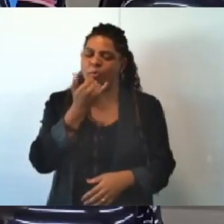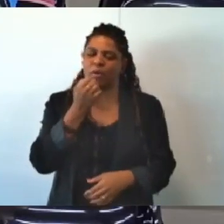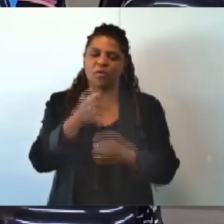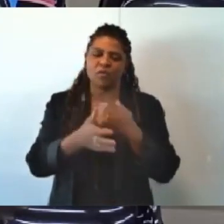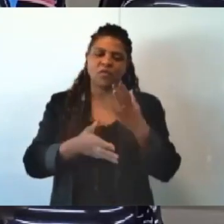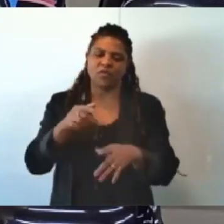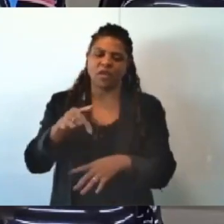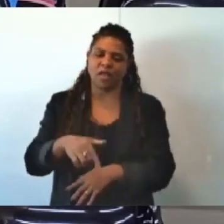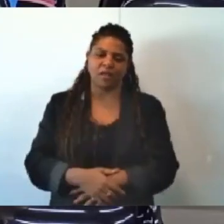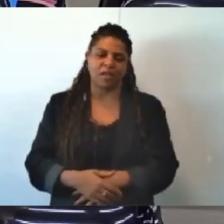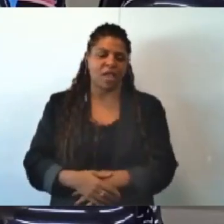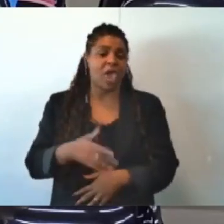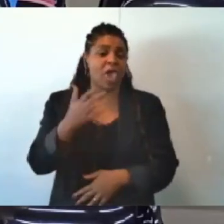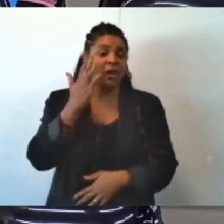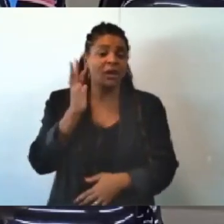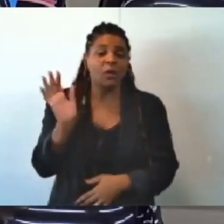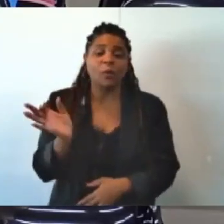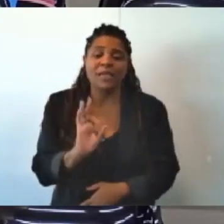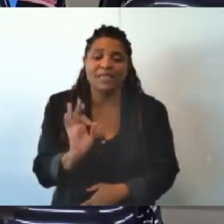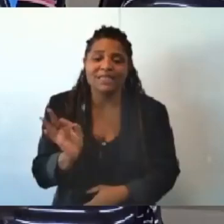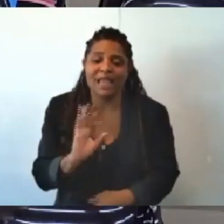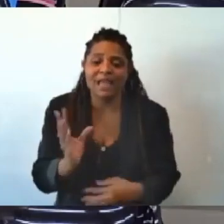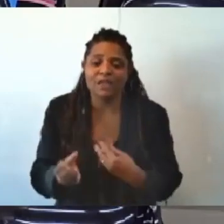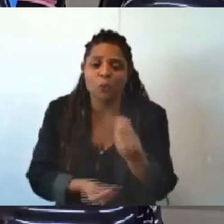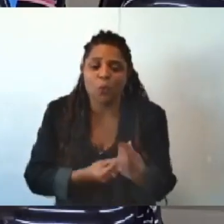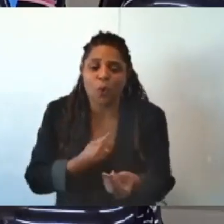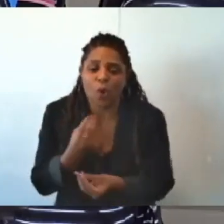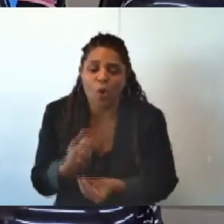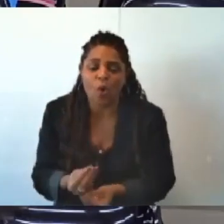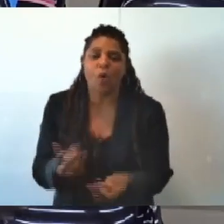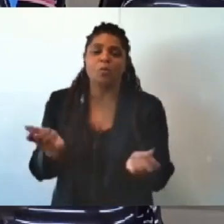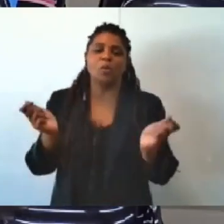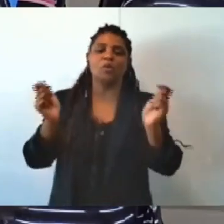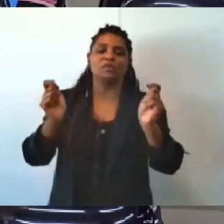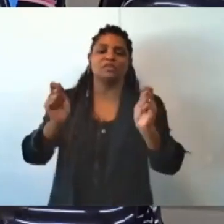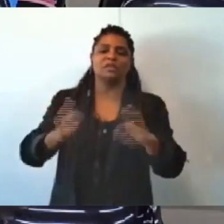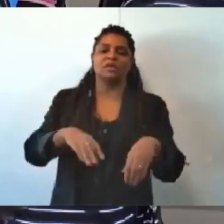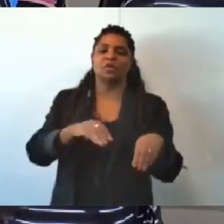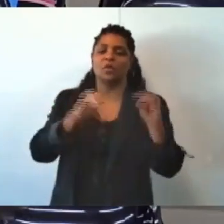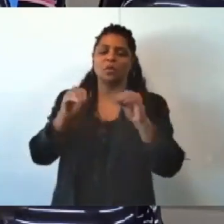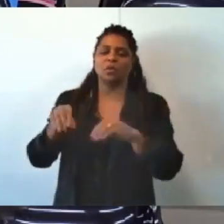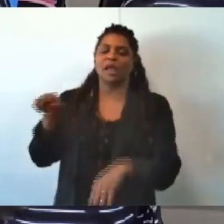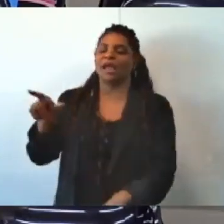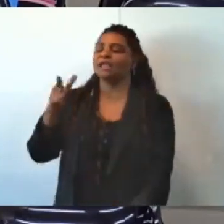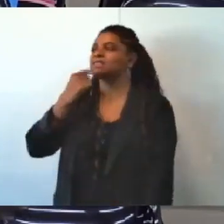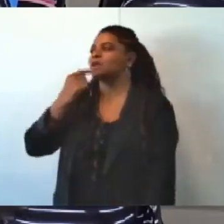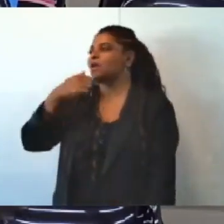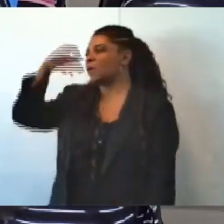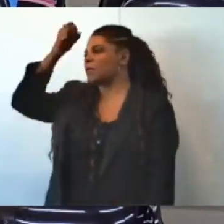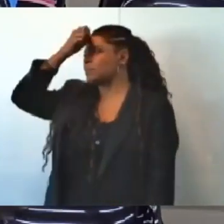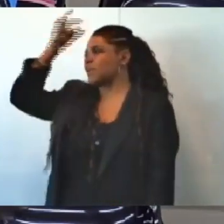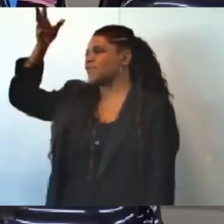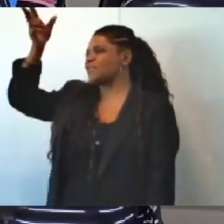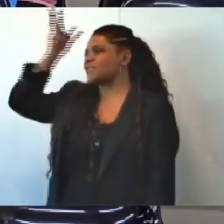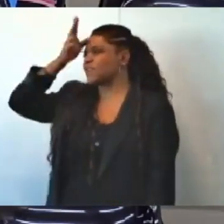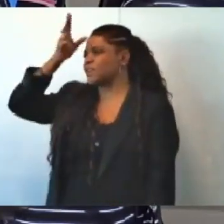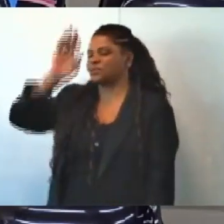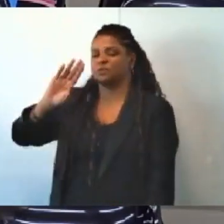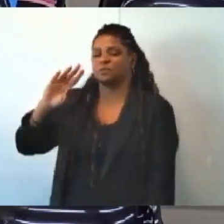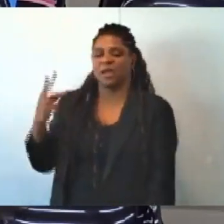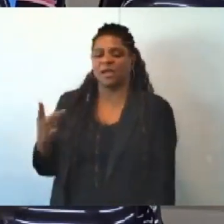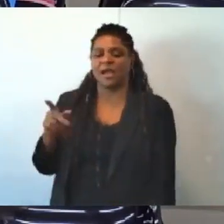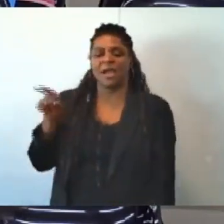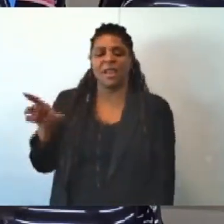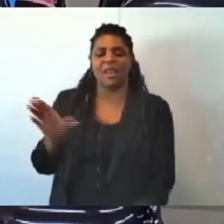entendo como é que conseguiram pôr esse cara que é prefeito de Belo Horizonte no Conselho do Atlético. Você me desculpa